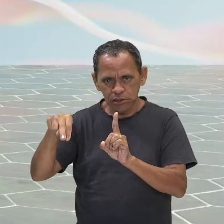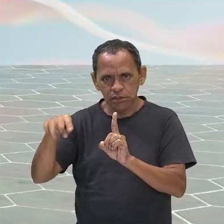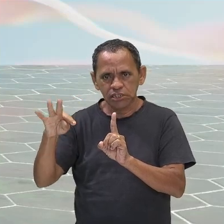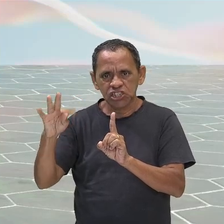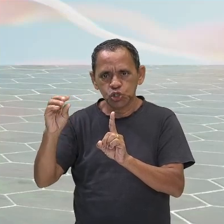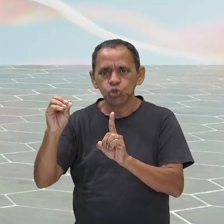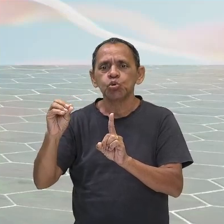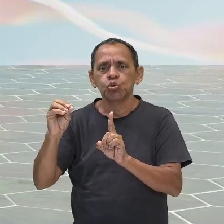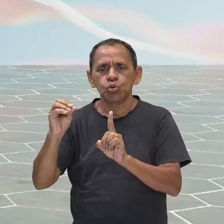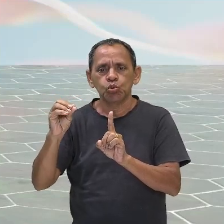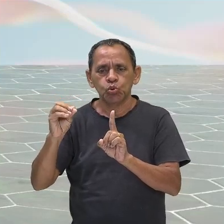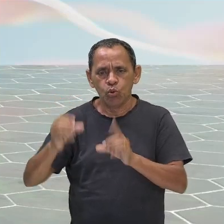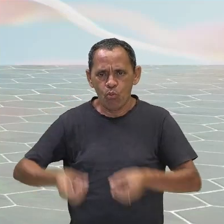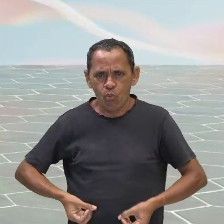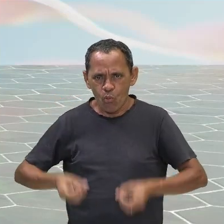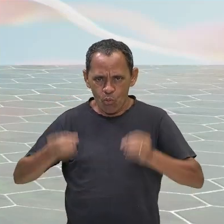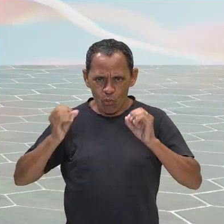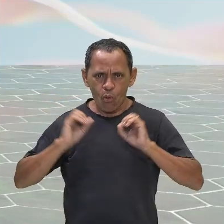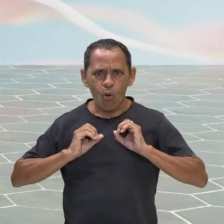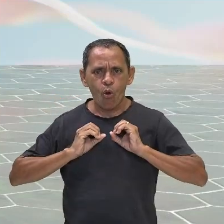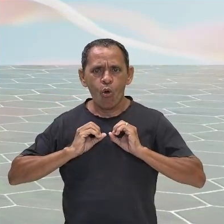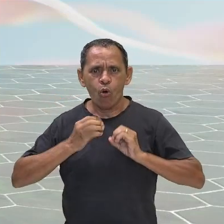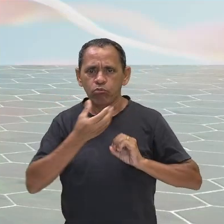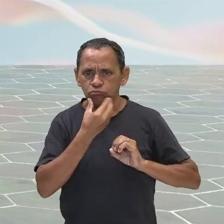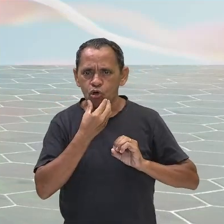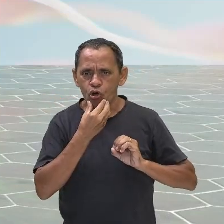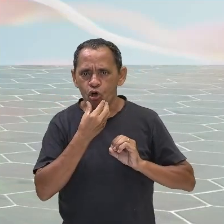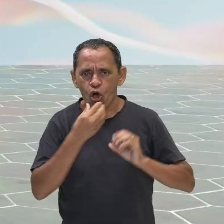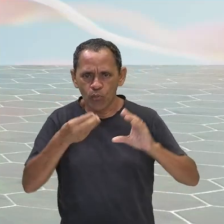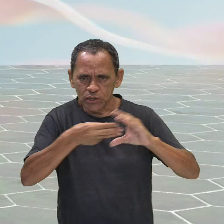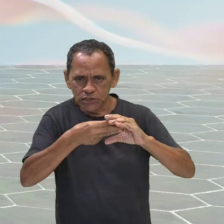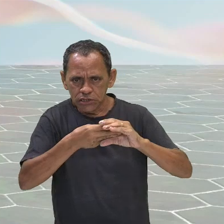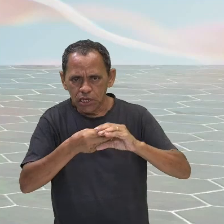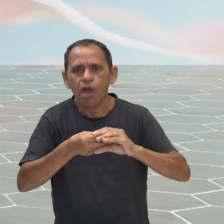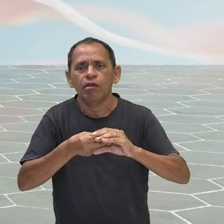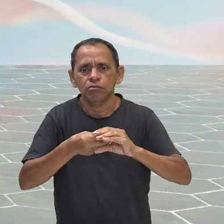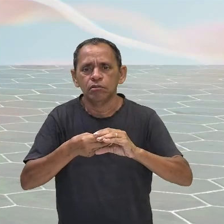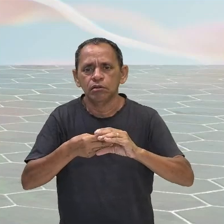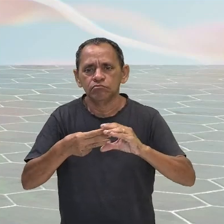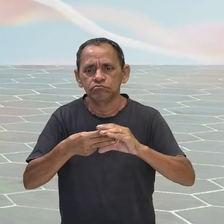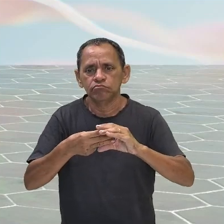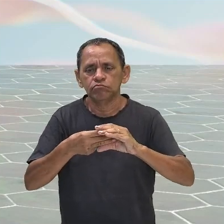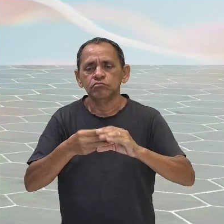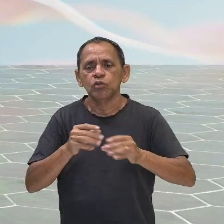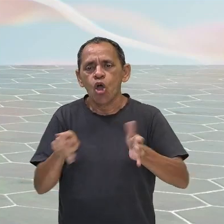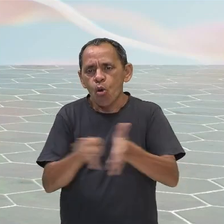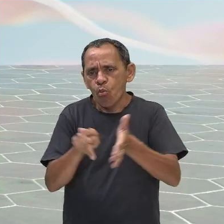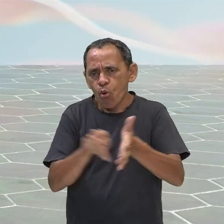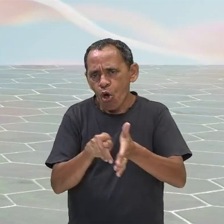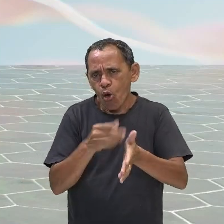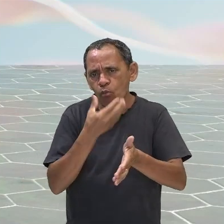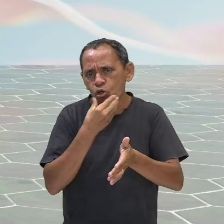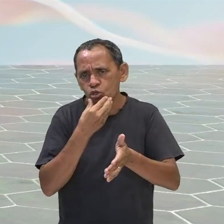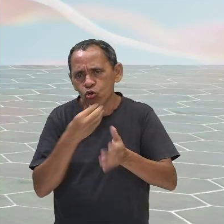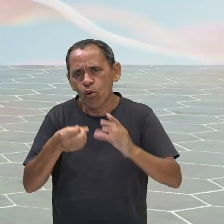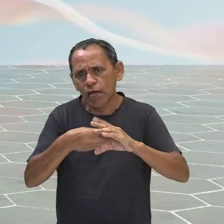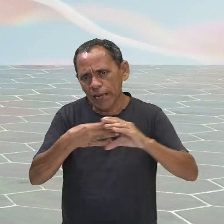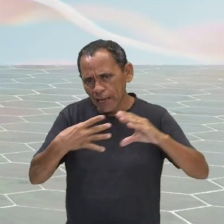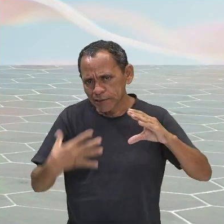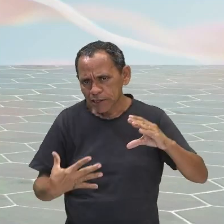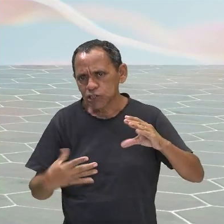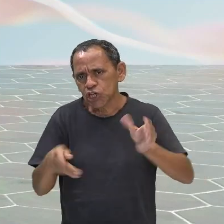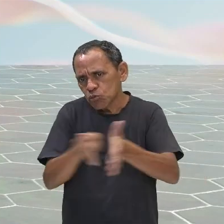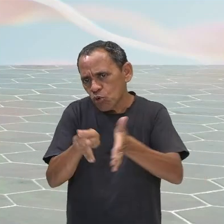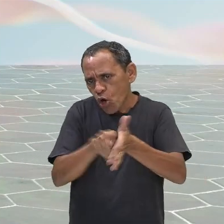gameta masculino, tá? A célula de reprodução masculina. E aí, ele tem características